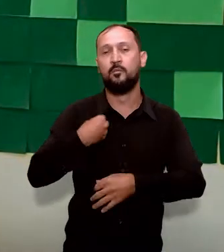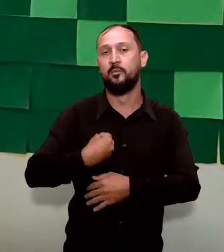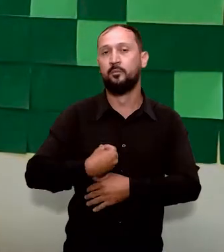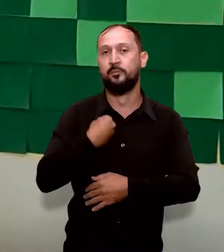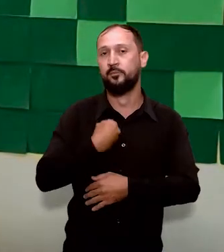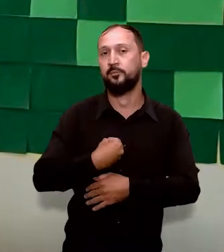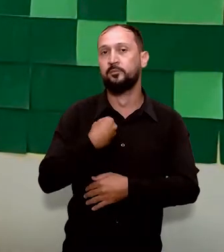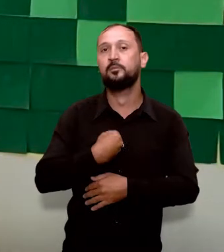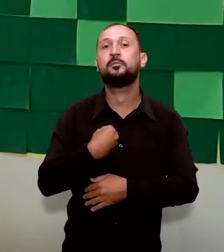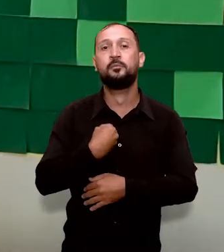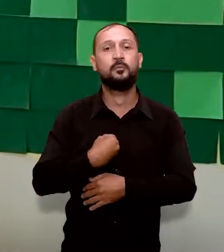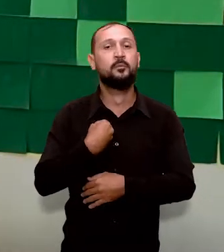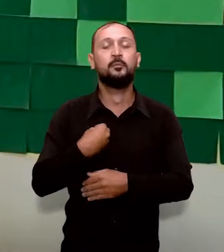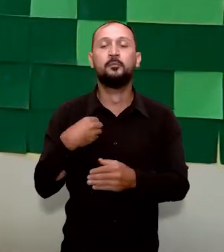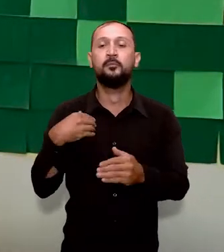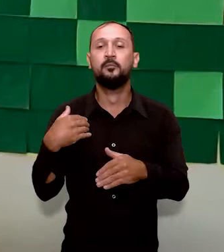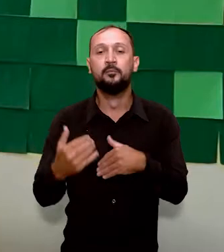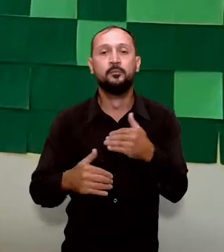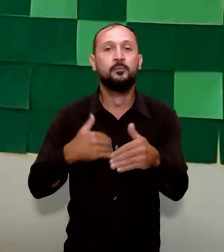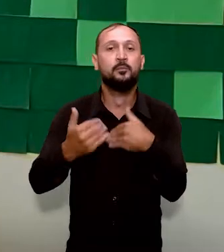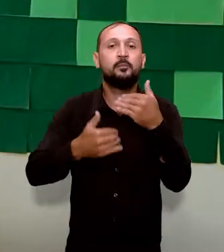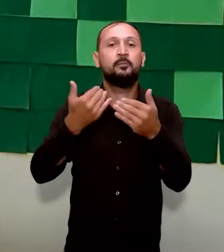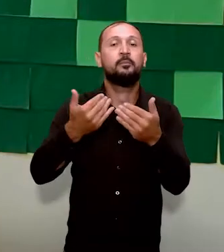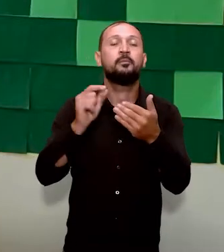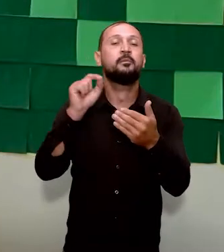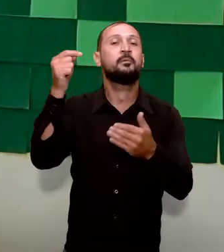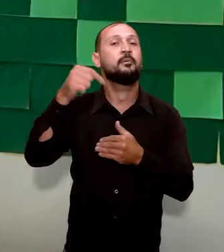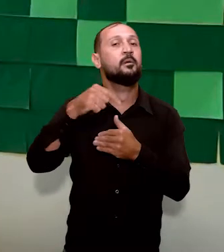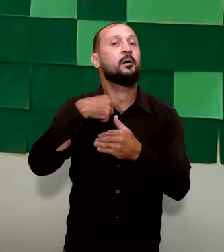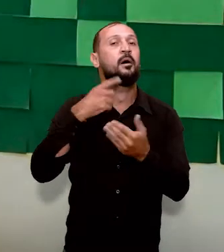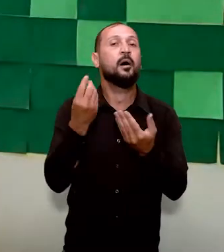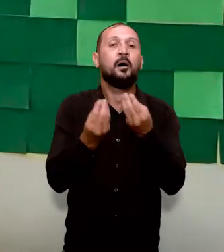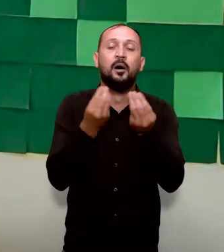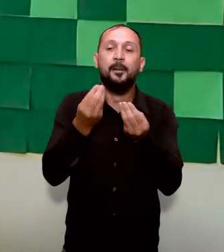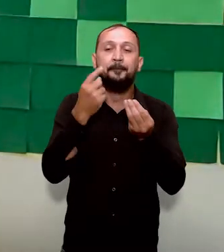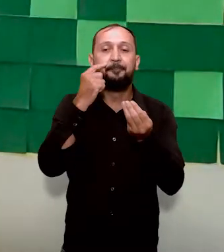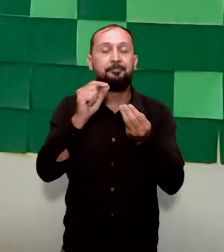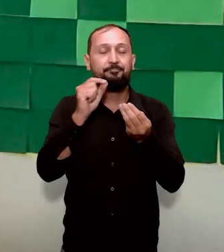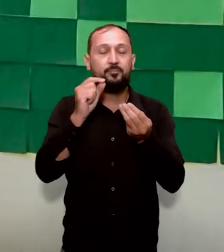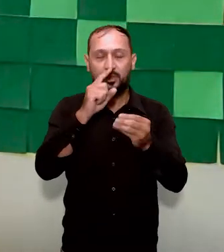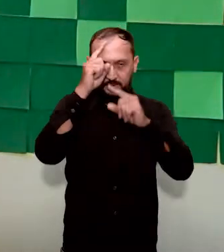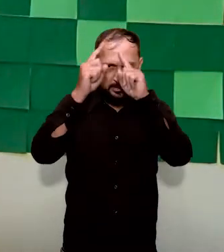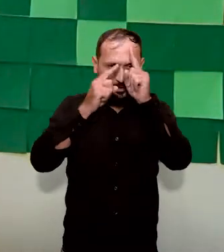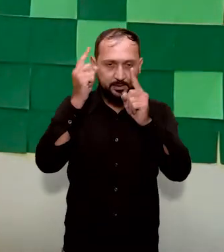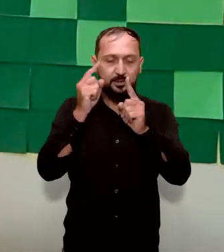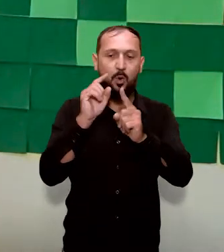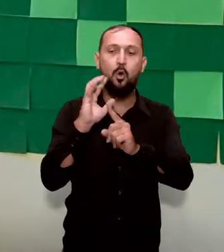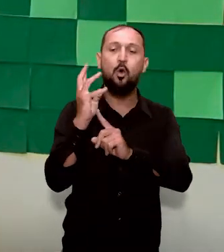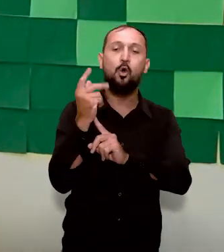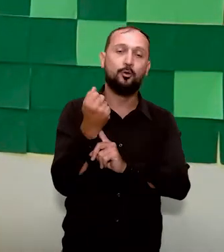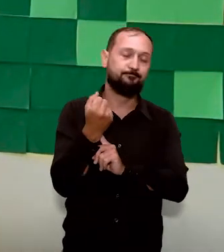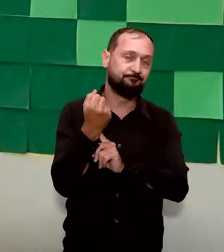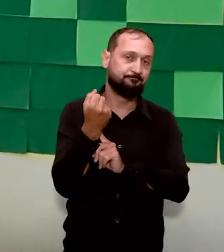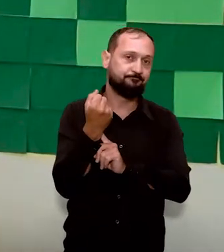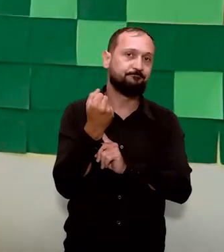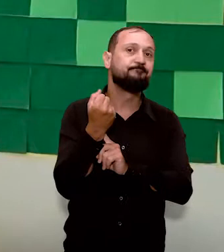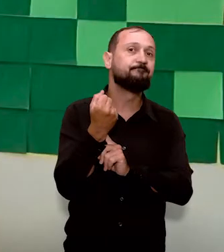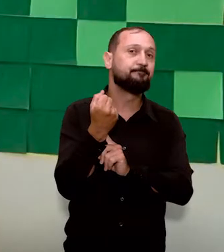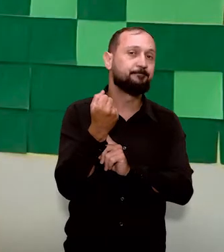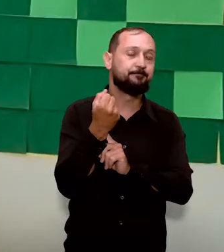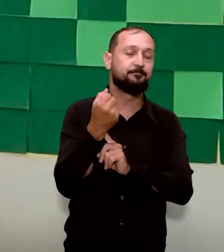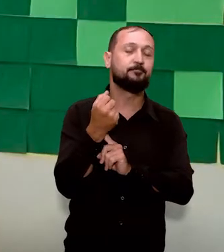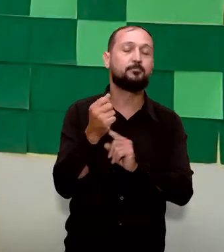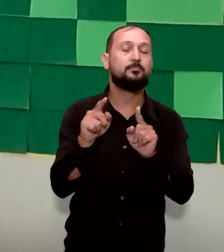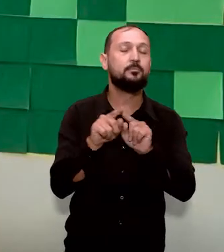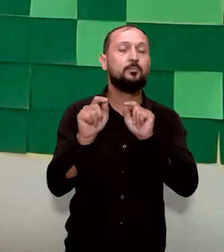nossa participação com relação a esse processo todo, a esse comprometimento artístico. E ao